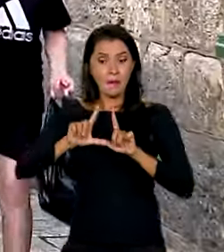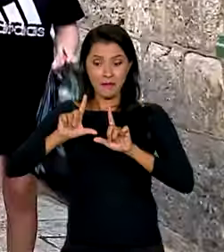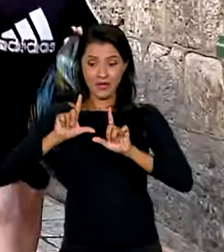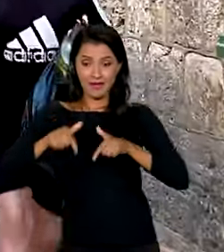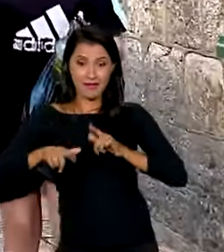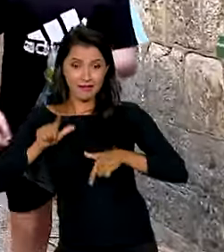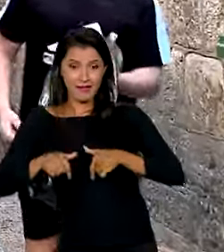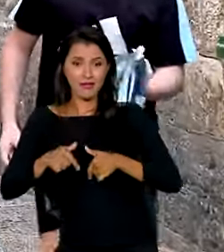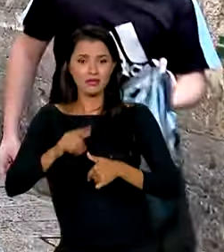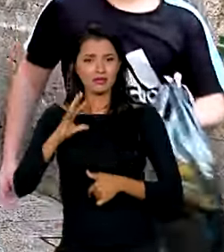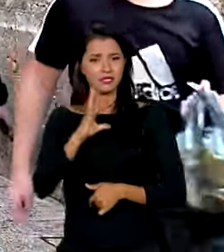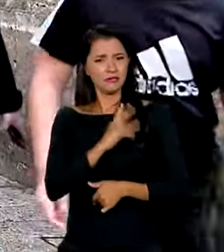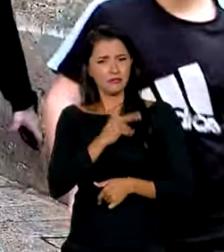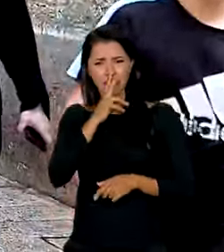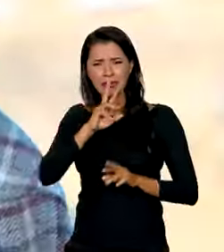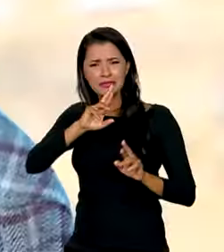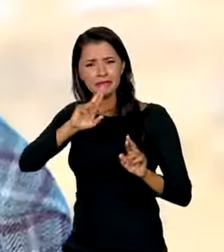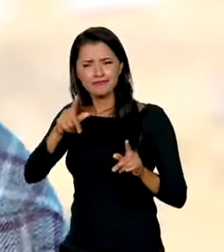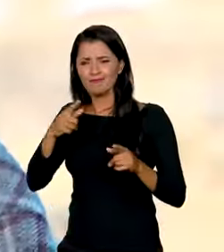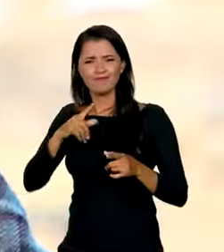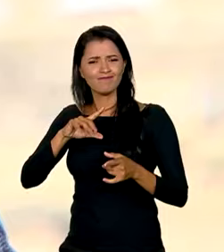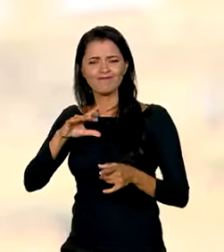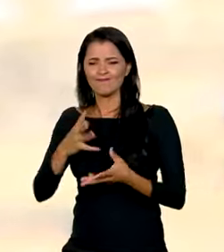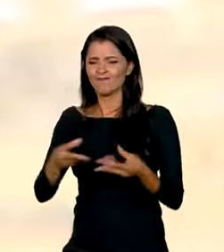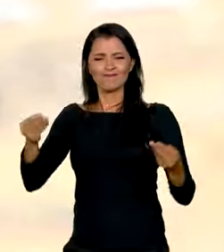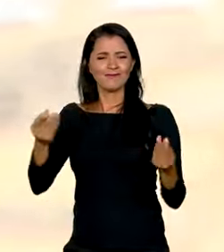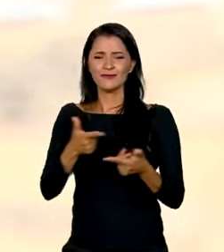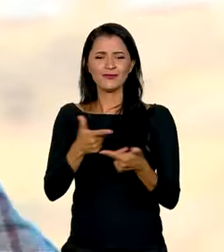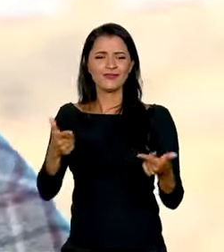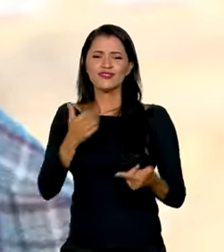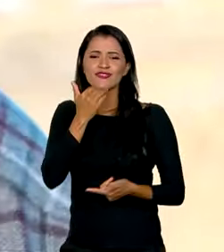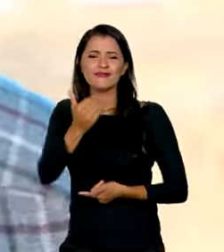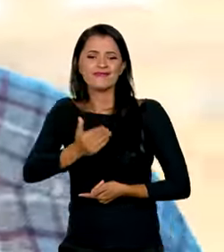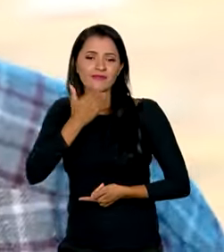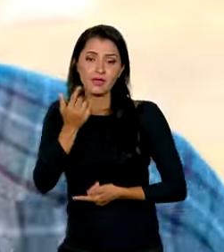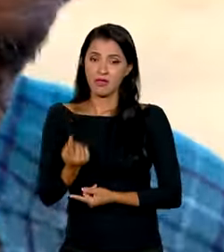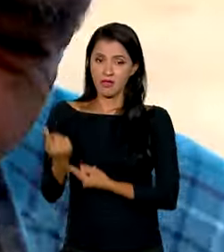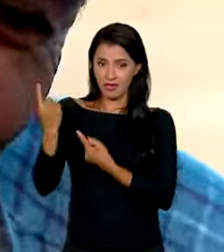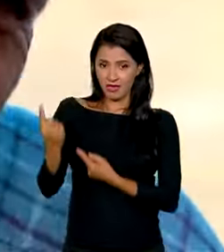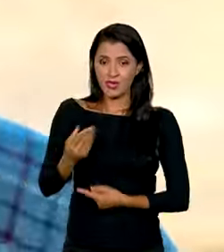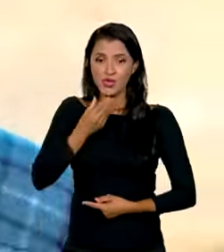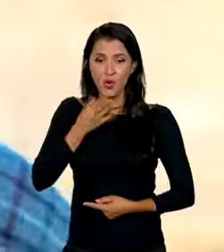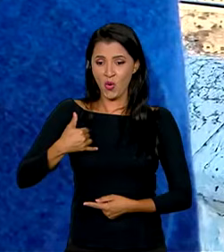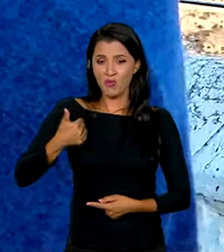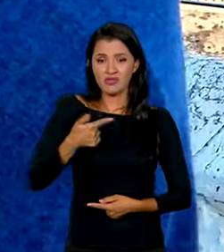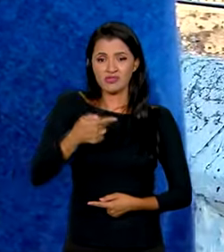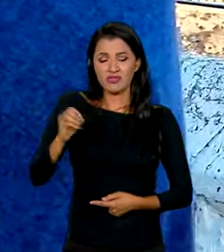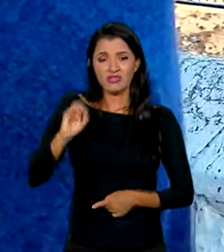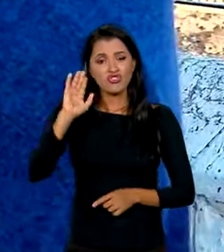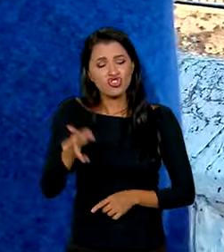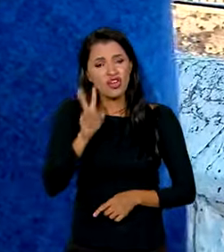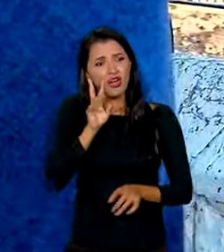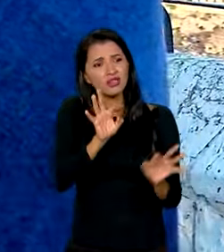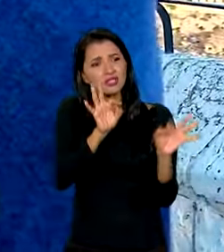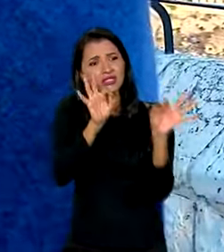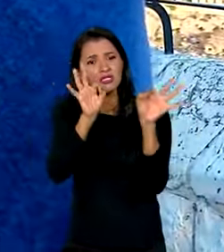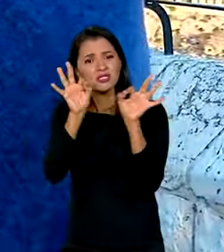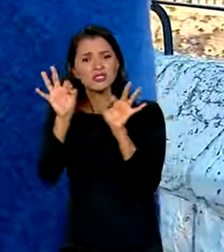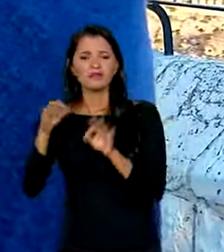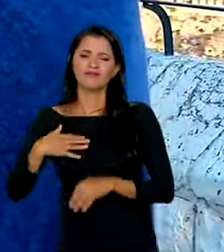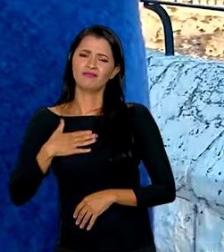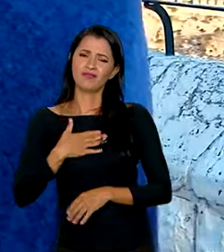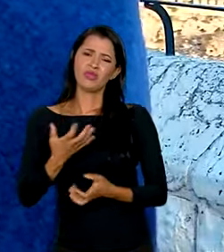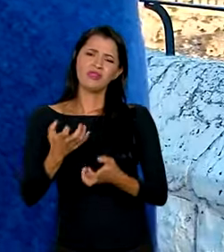padecem de algo que não parece ter cura. Esse senhor palestino de 70 anos já viu de tudo. Diz que gostaria, mas